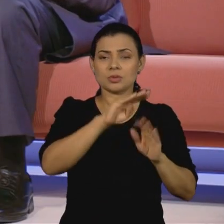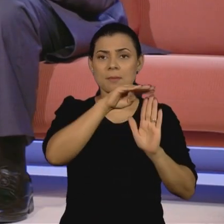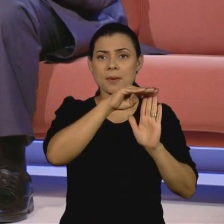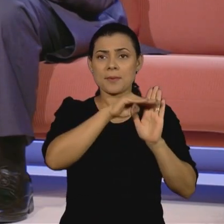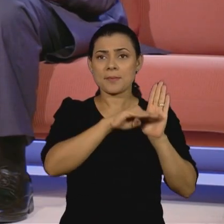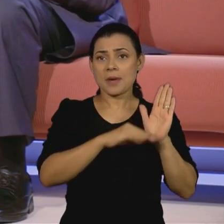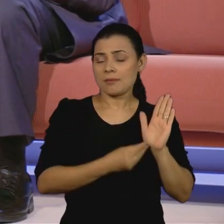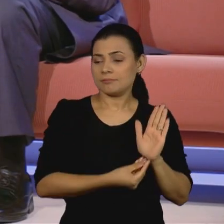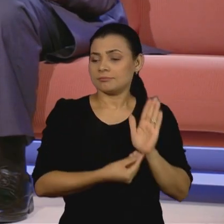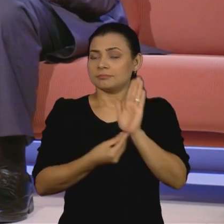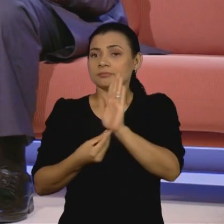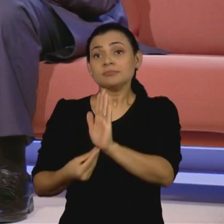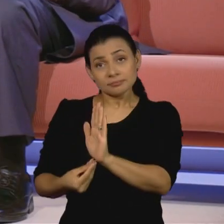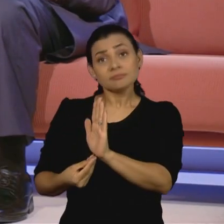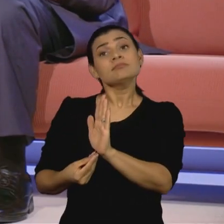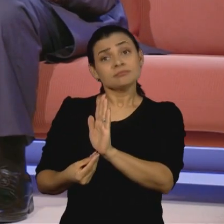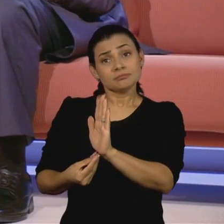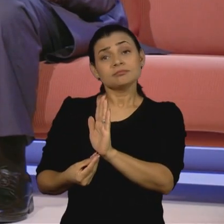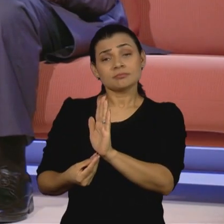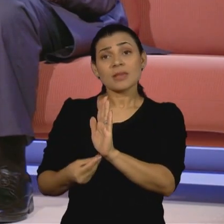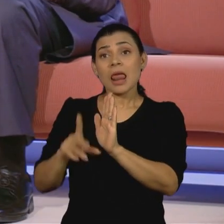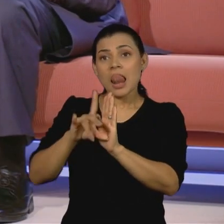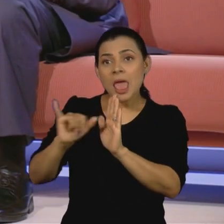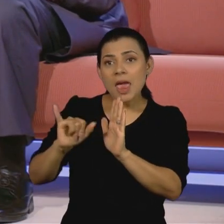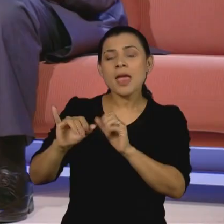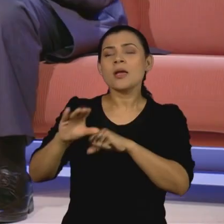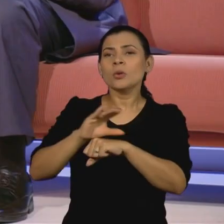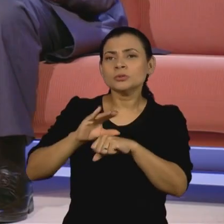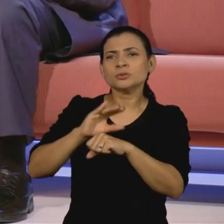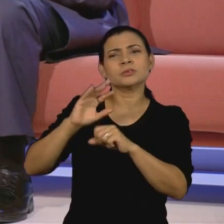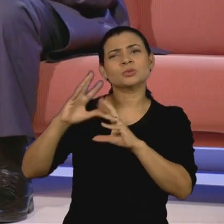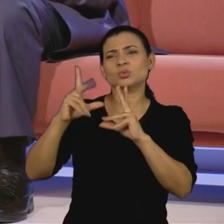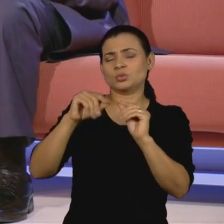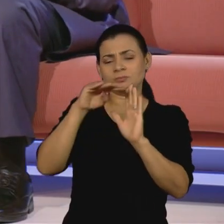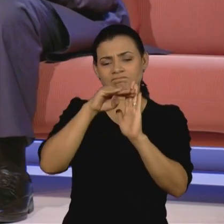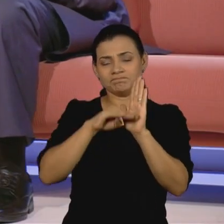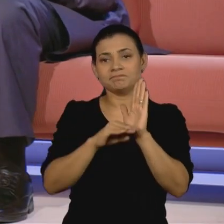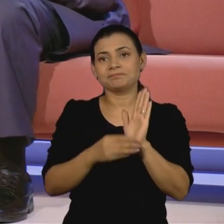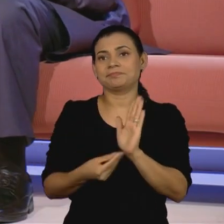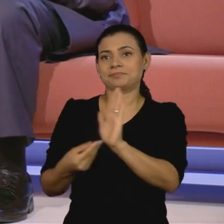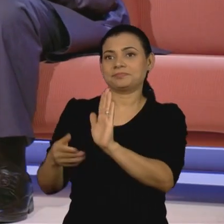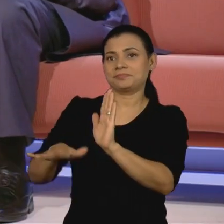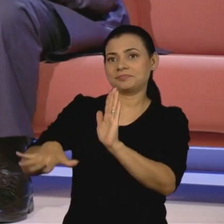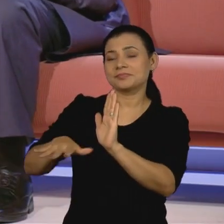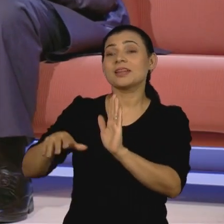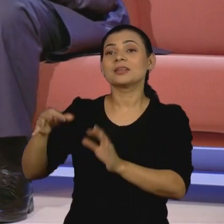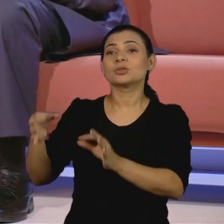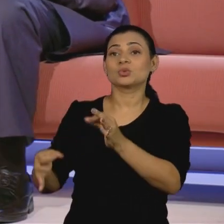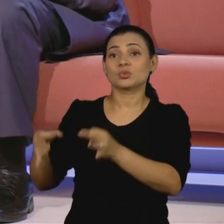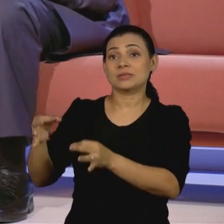interpretação das leis e da Constituição para o Poder Judiciário.